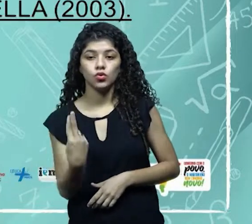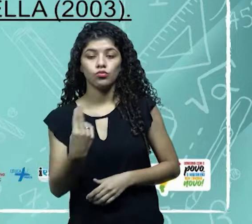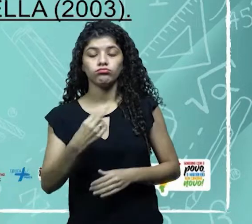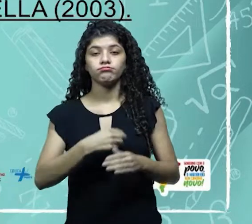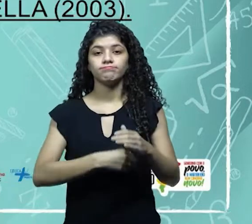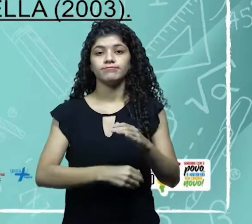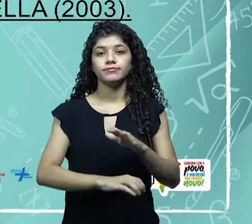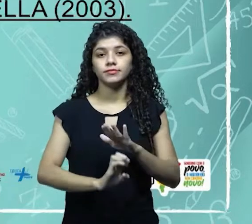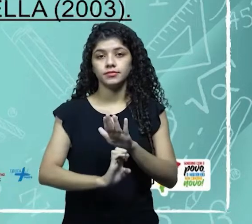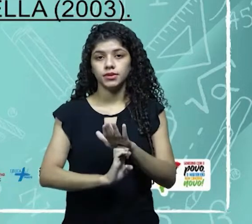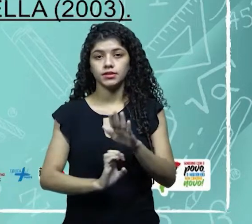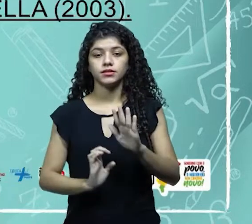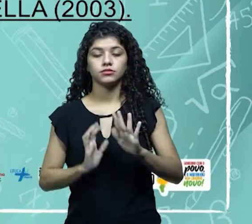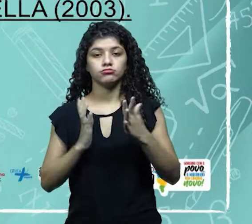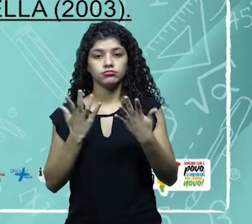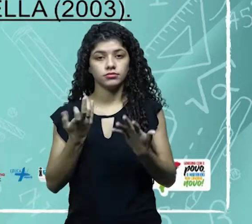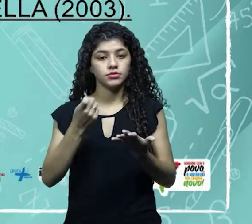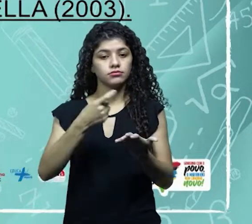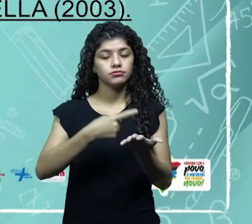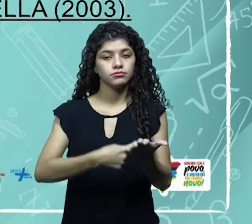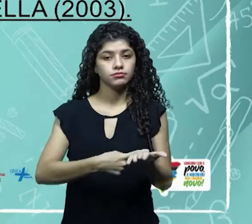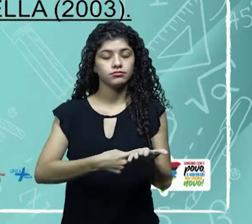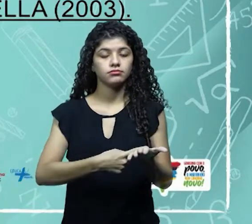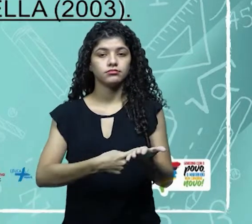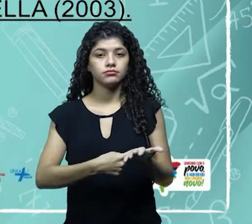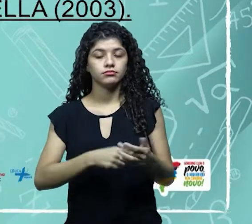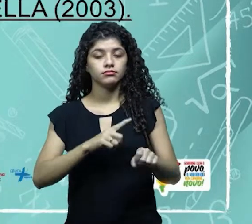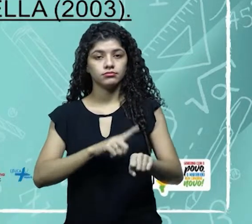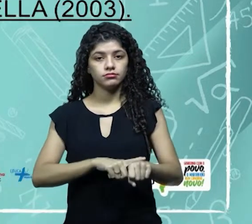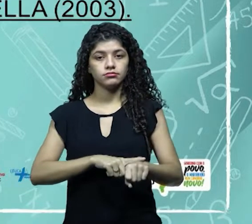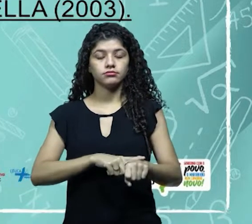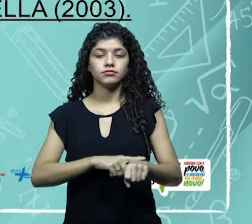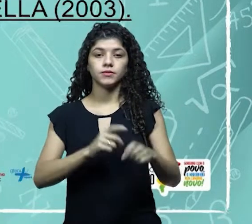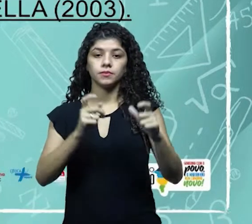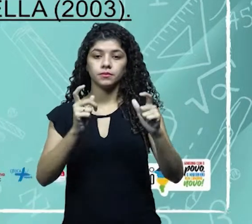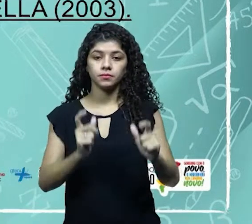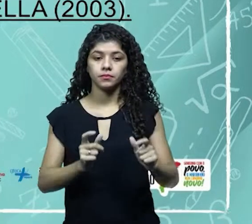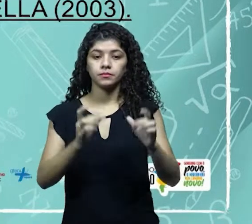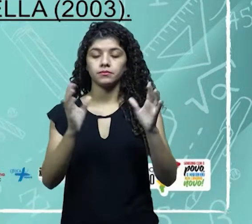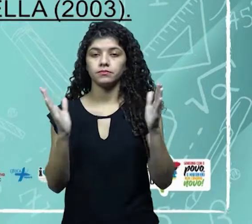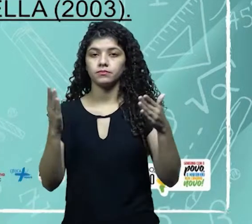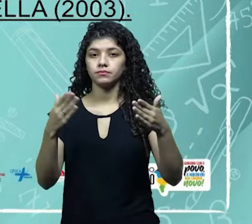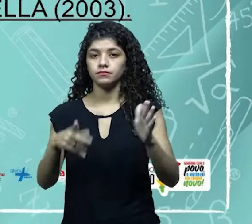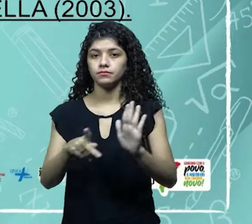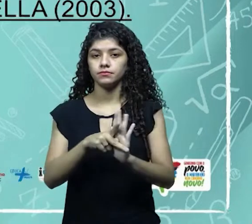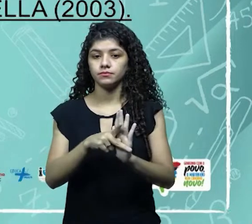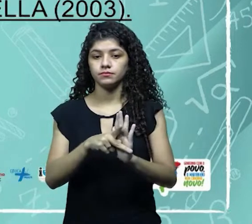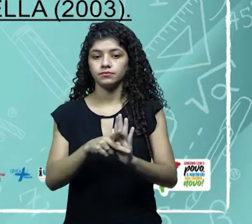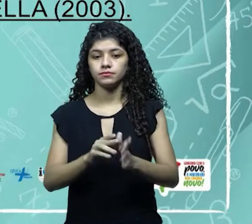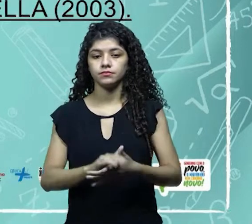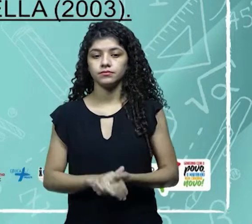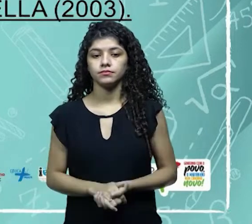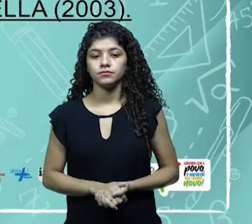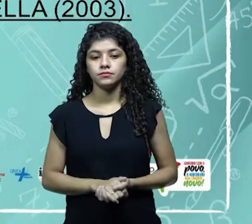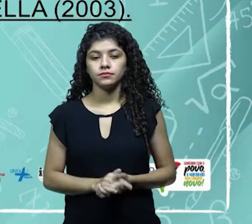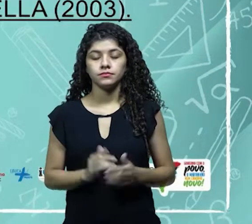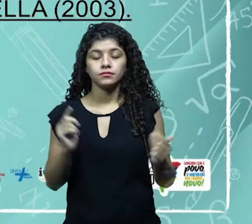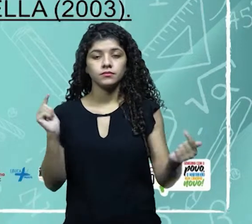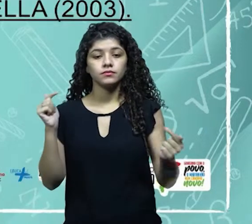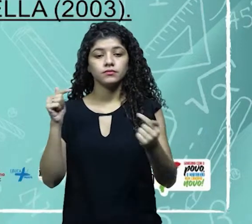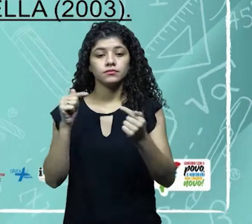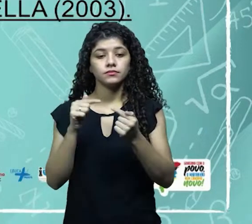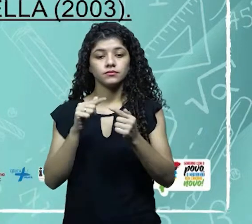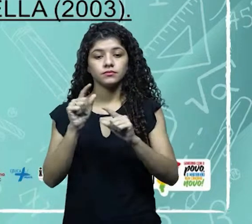pessoas ou entidades é realizada em uma data e um local